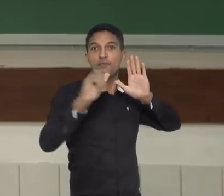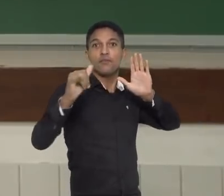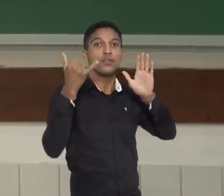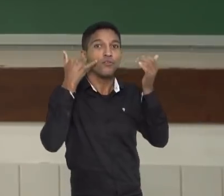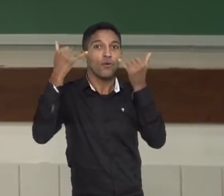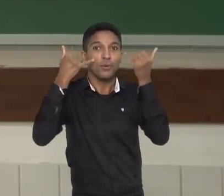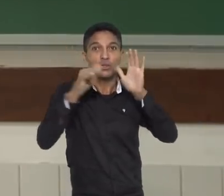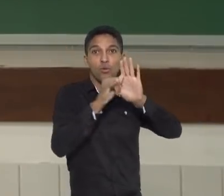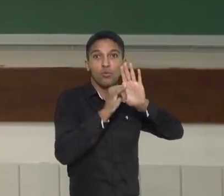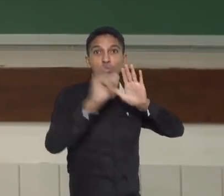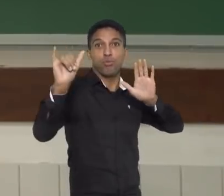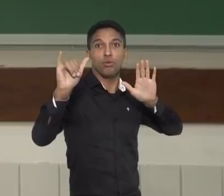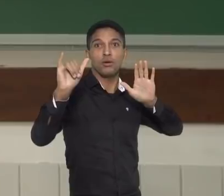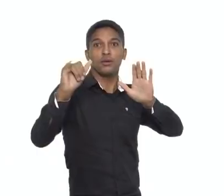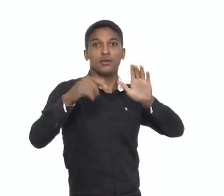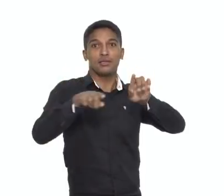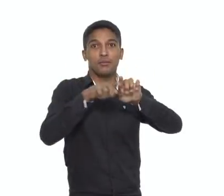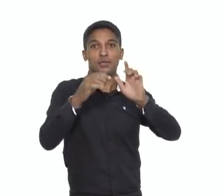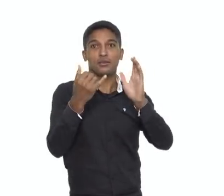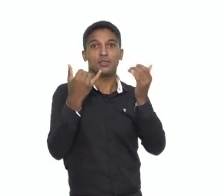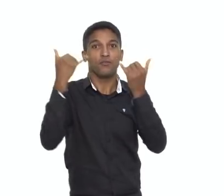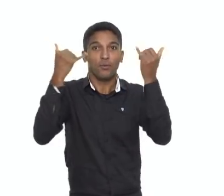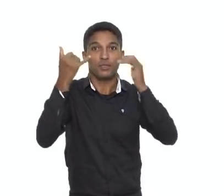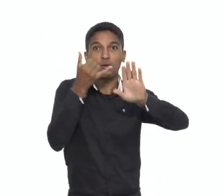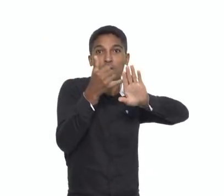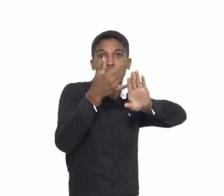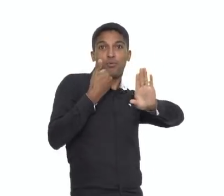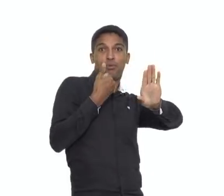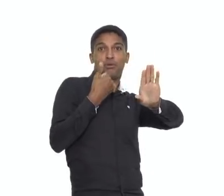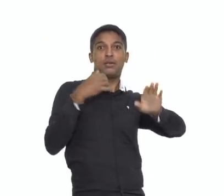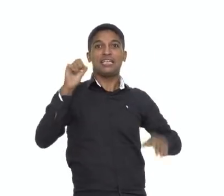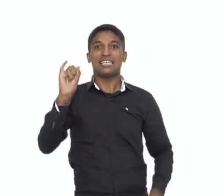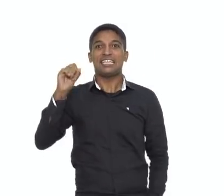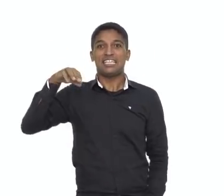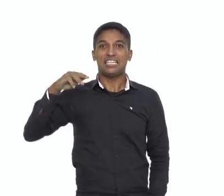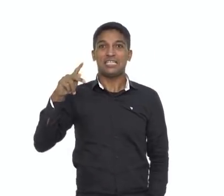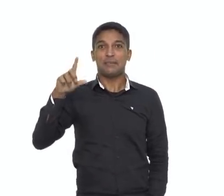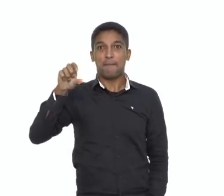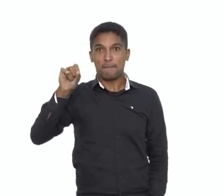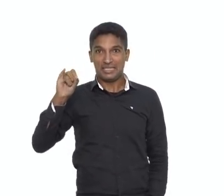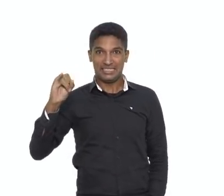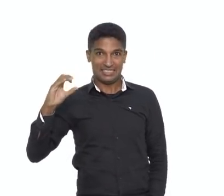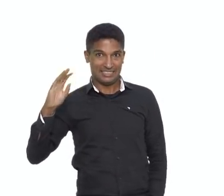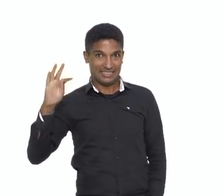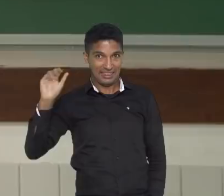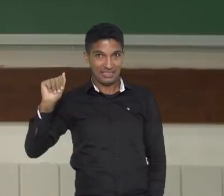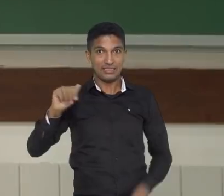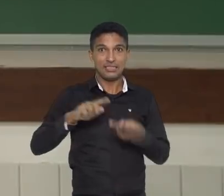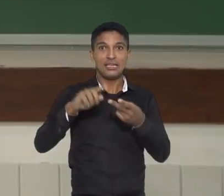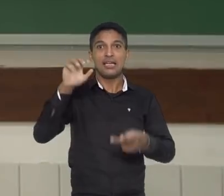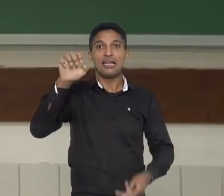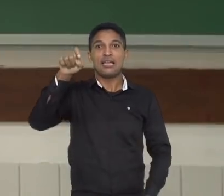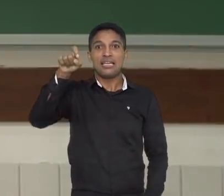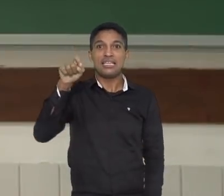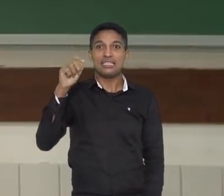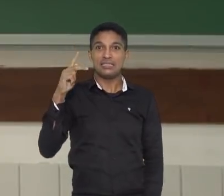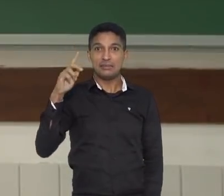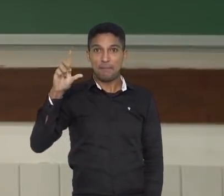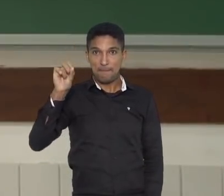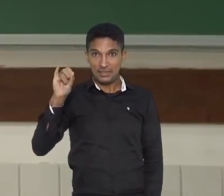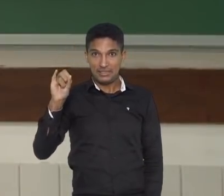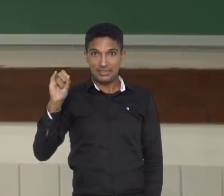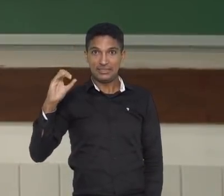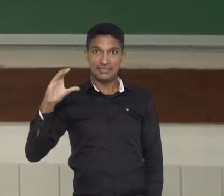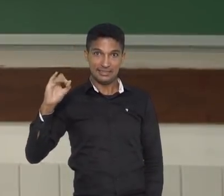e mais um elemento ainda para a gente, reconhecer o uso do discurso direto, que vocês já aprenderam